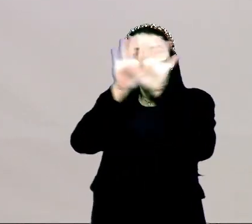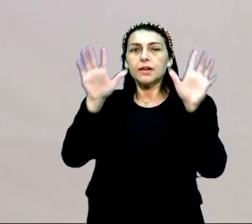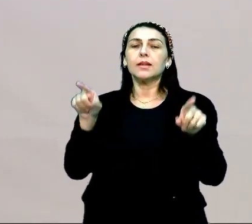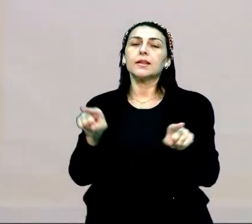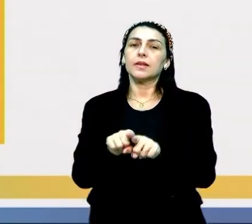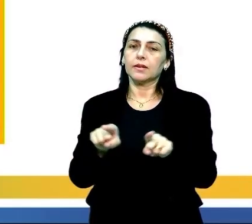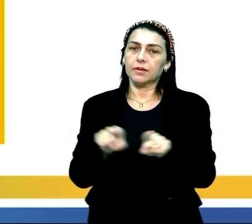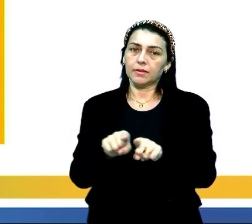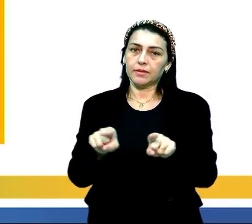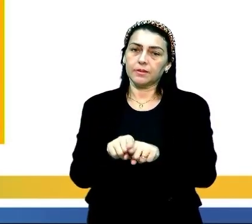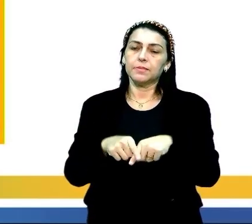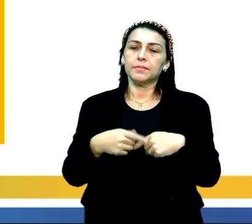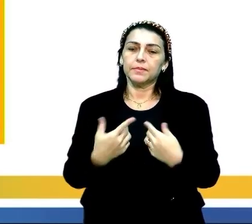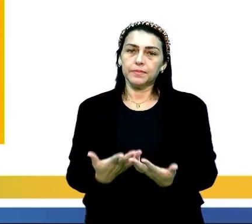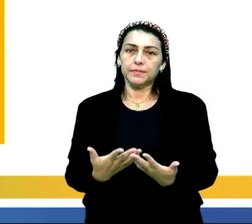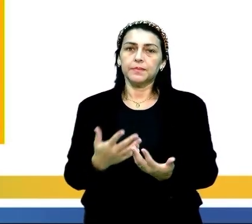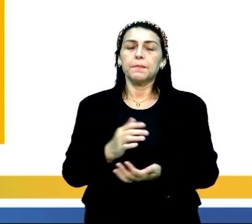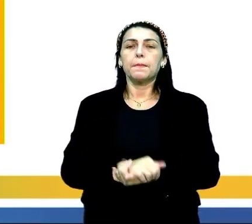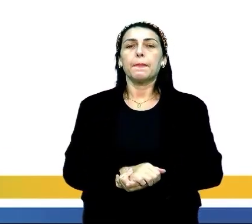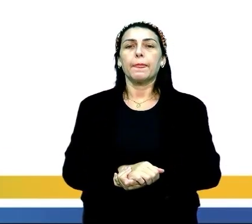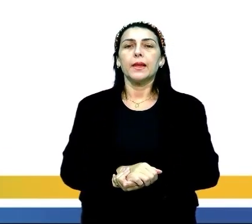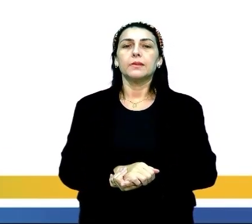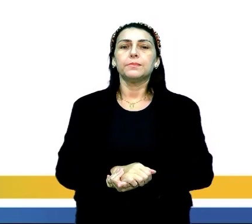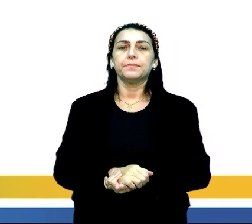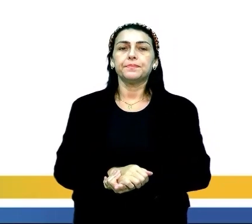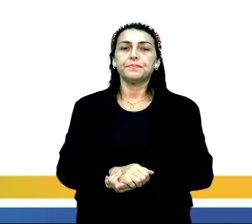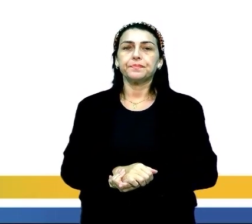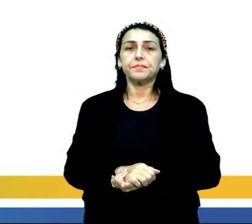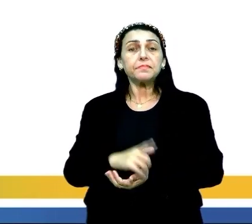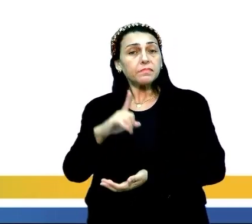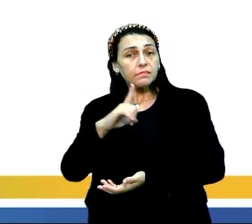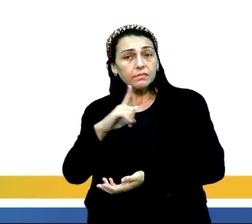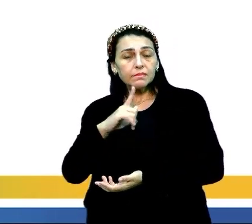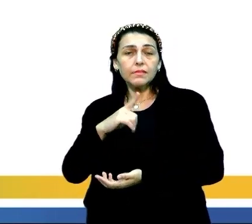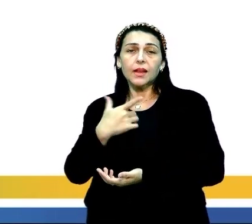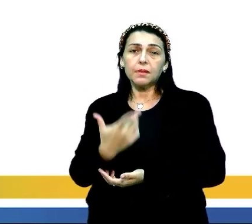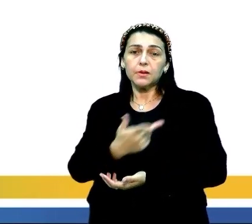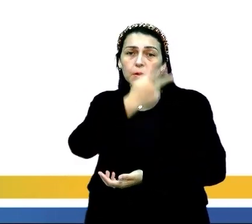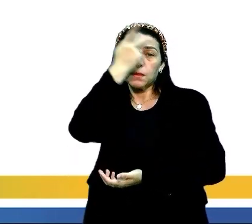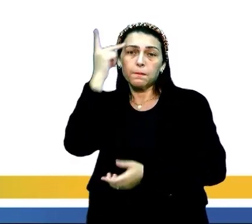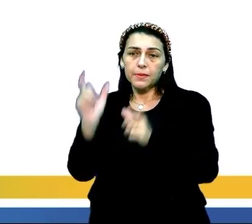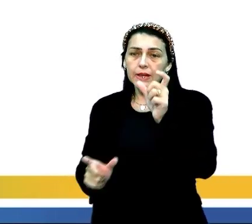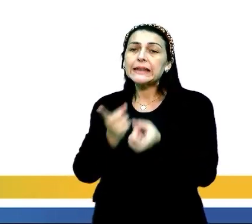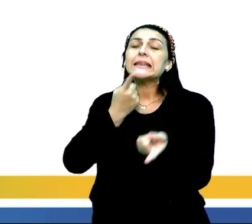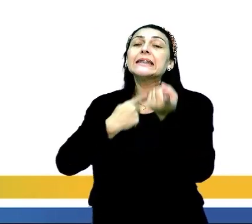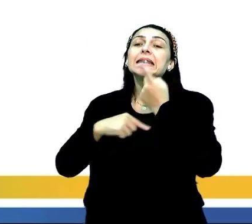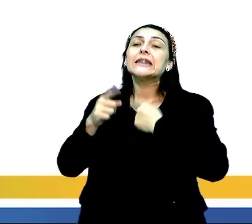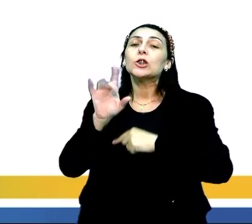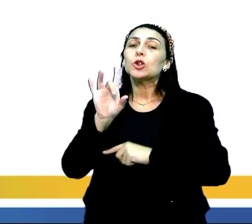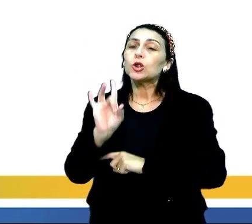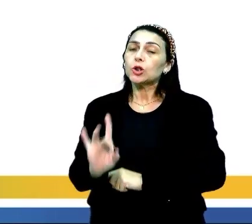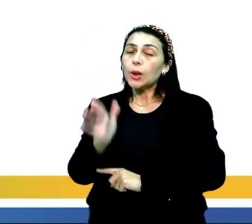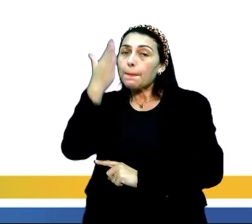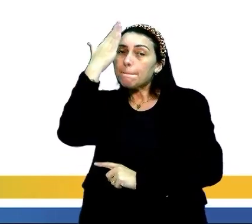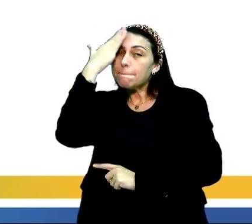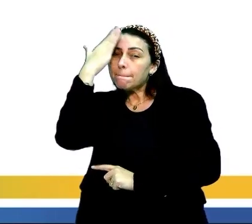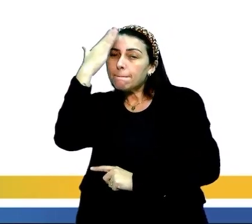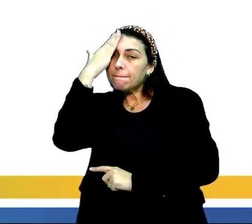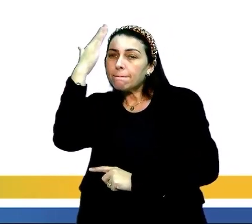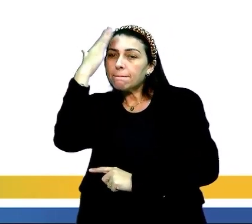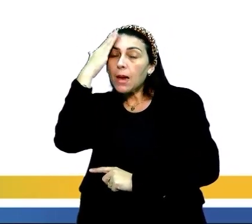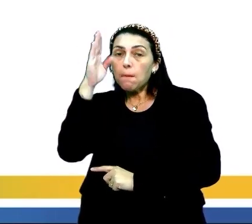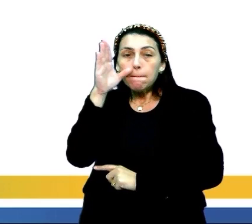com aquilo que nós pensamos. Então, há pessoas que desejam saber, que